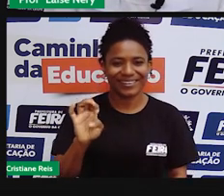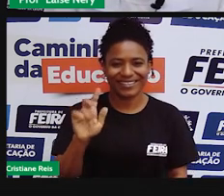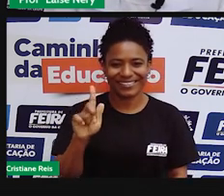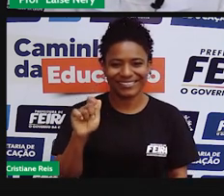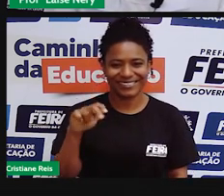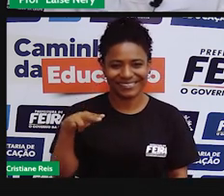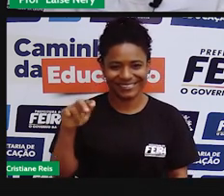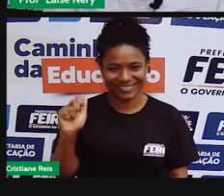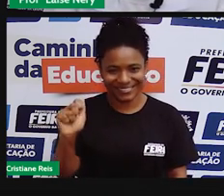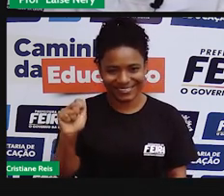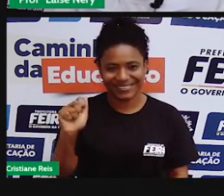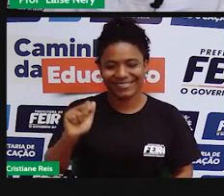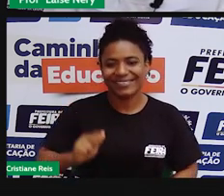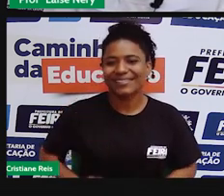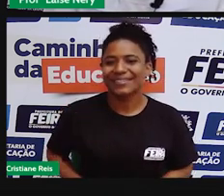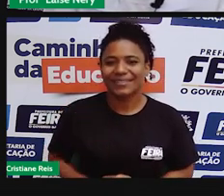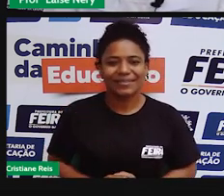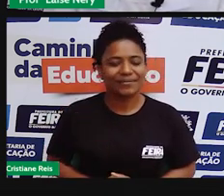Lima